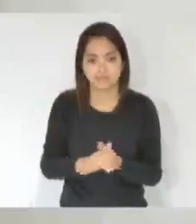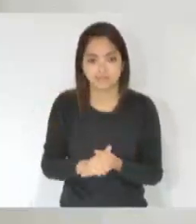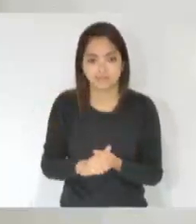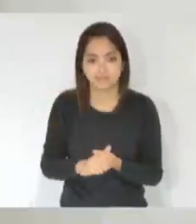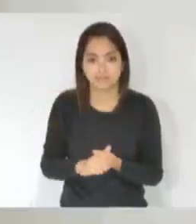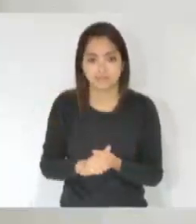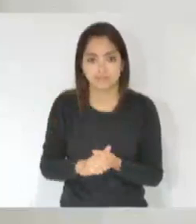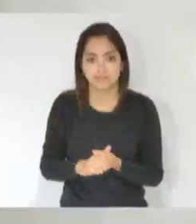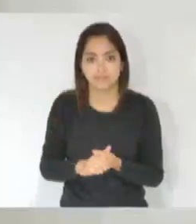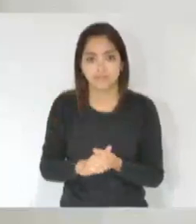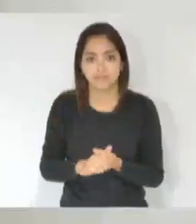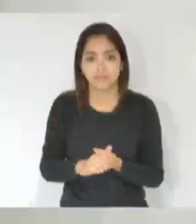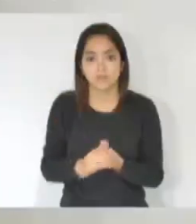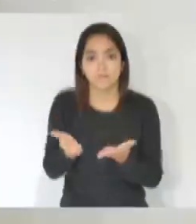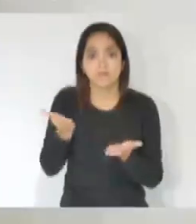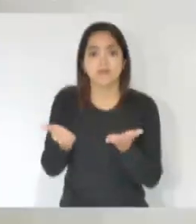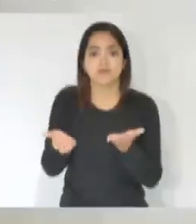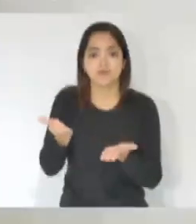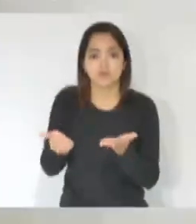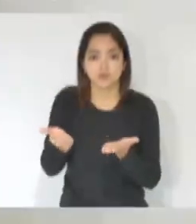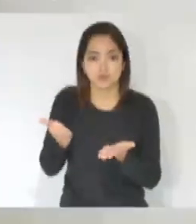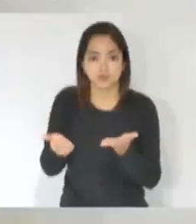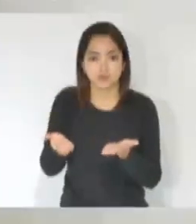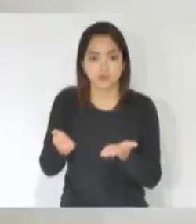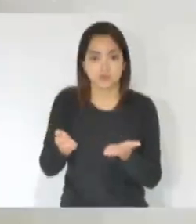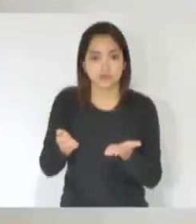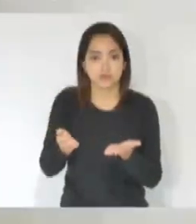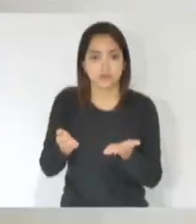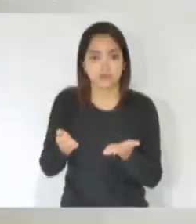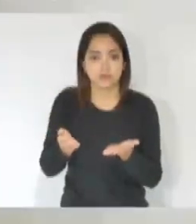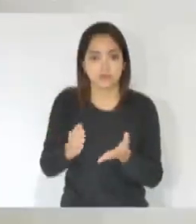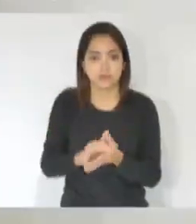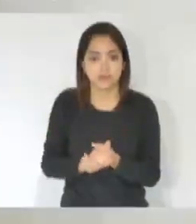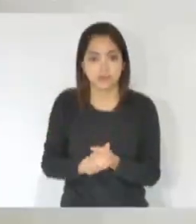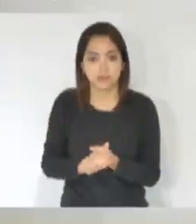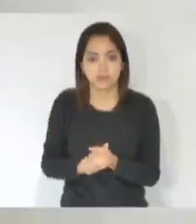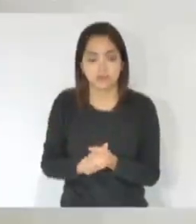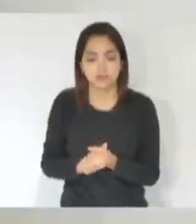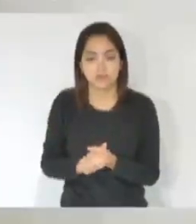Quantos quilos terão? 2030.